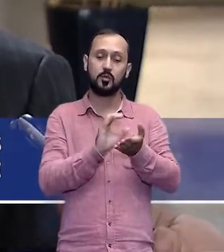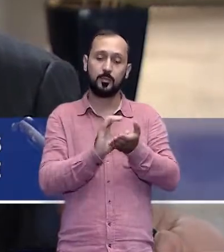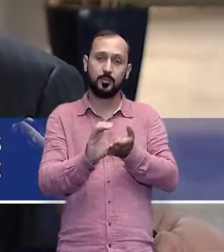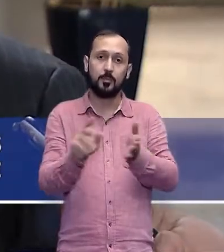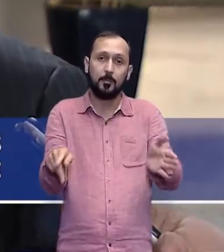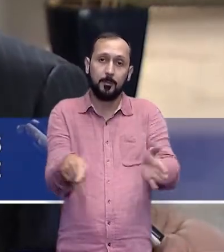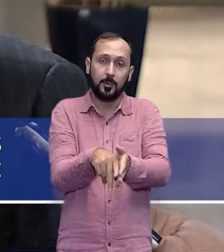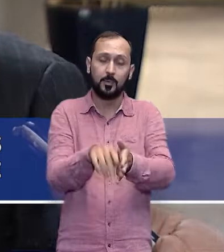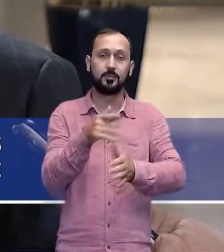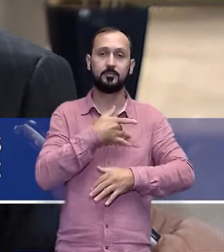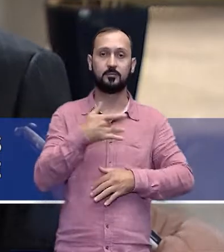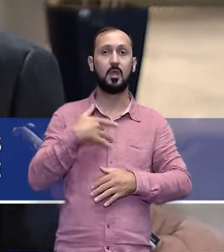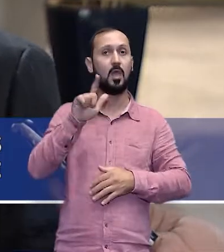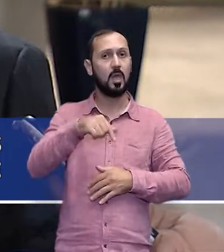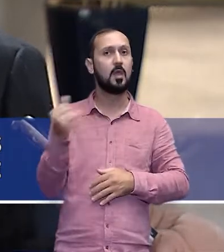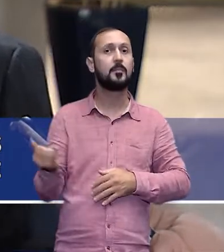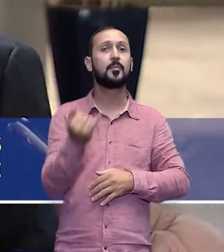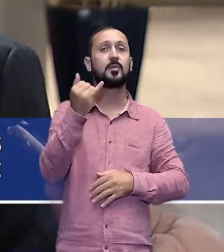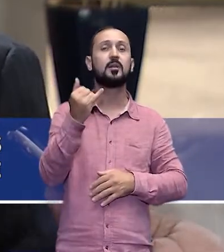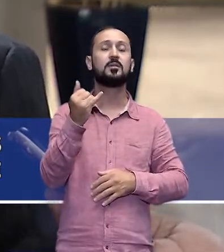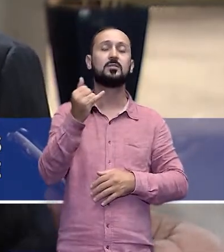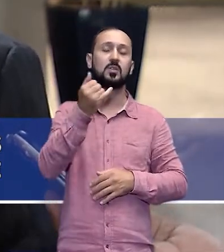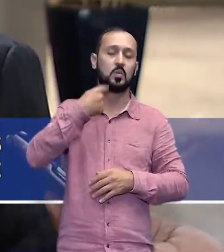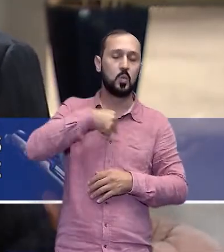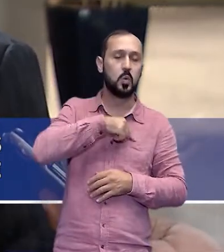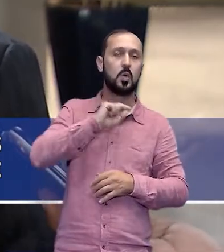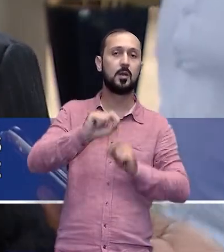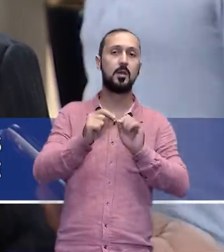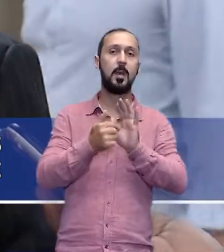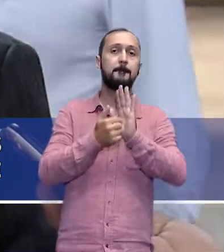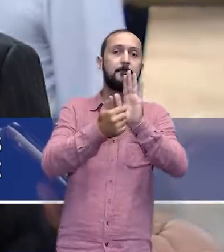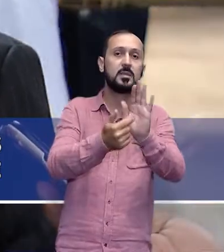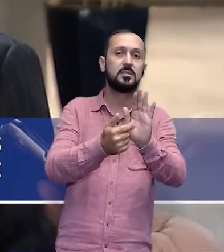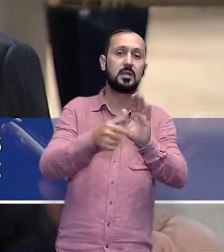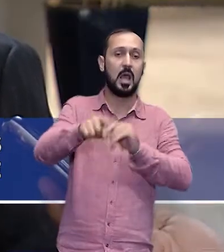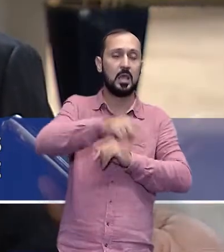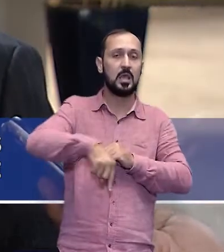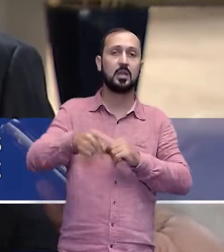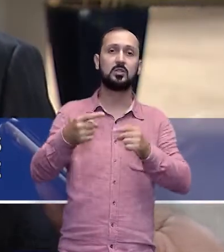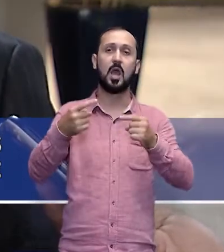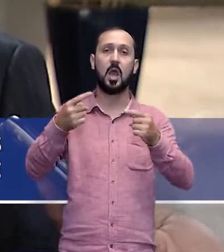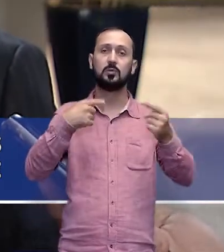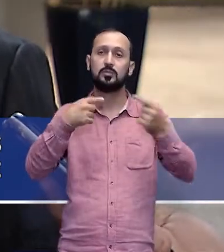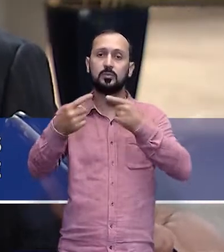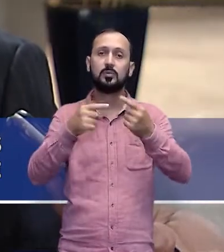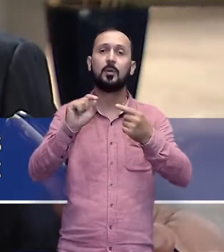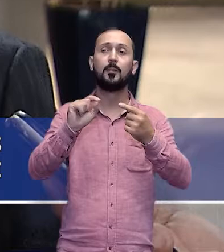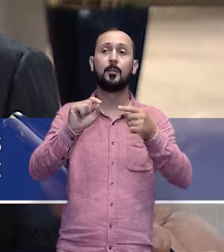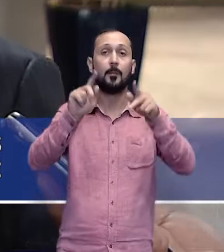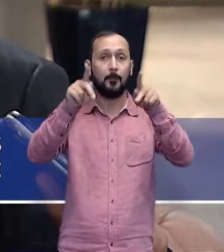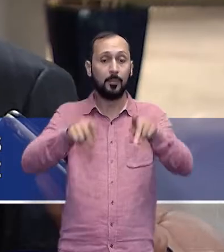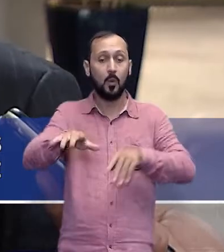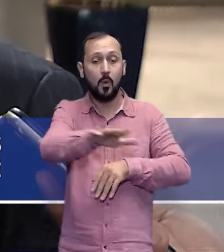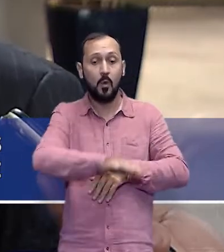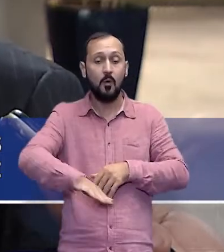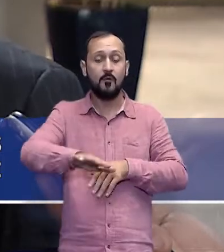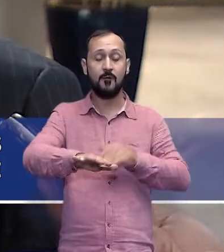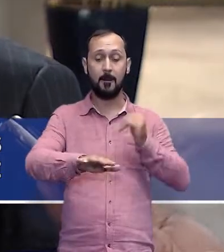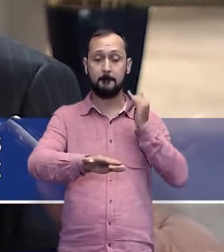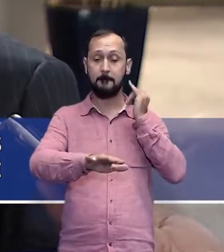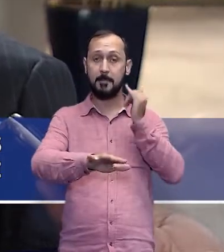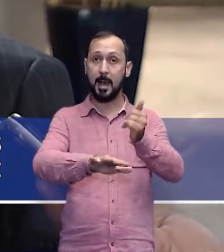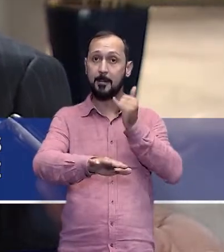na saúde. Então é muito importante, nós vamos trazer a essa casa a discussão para que a população também